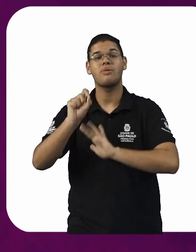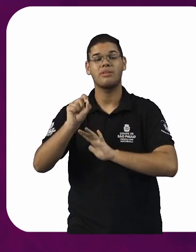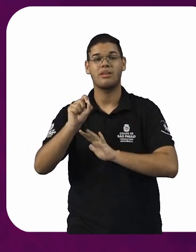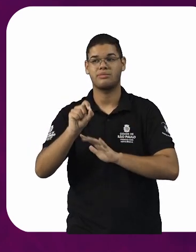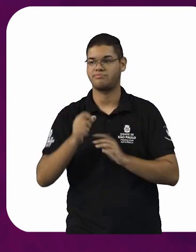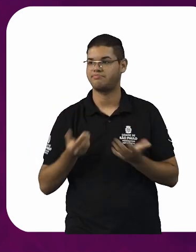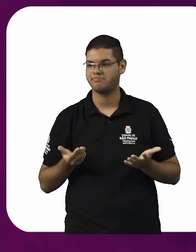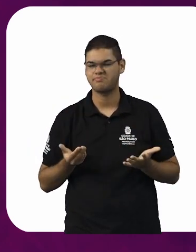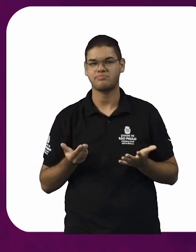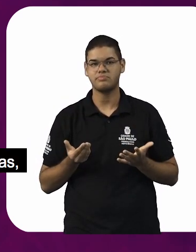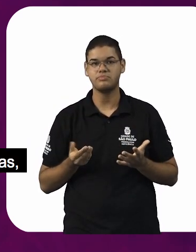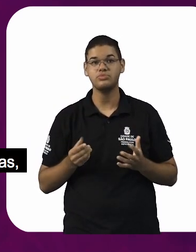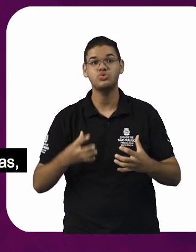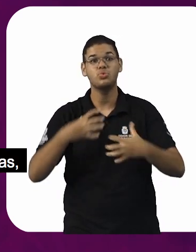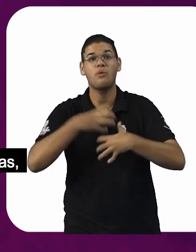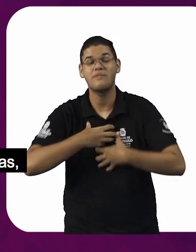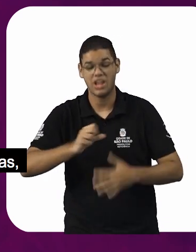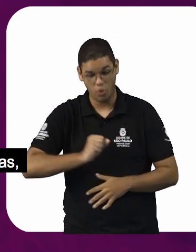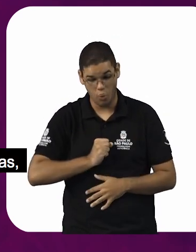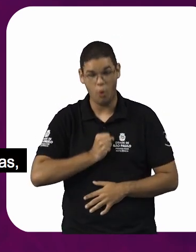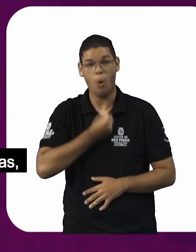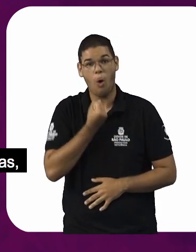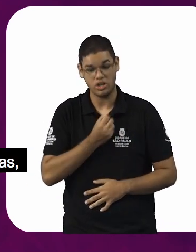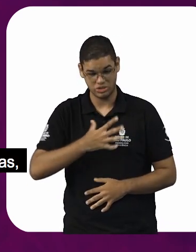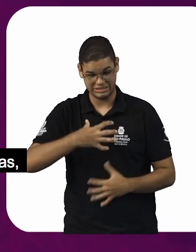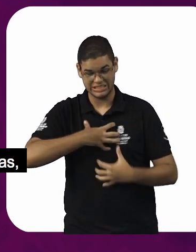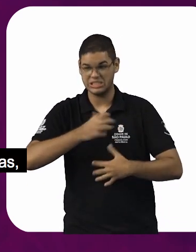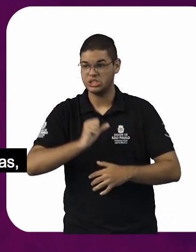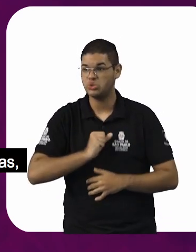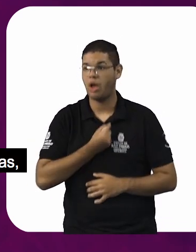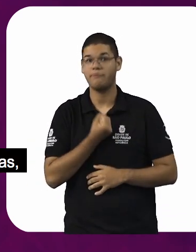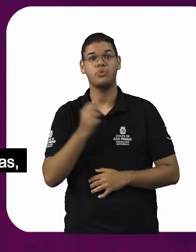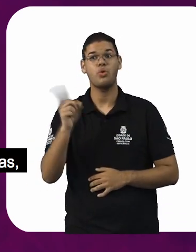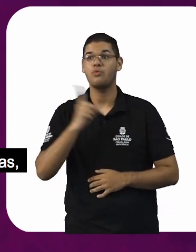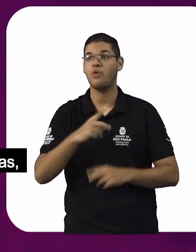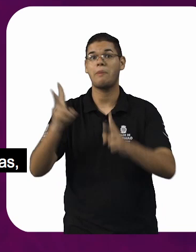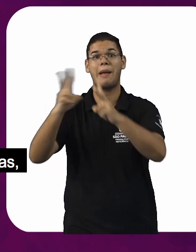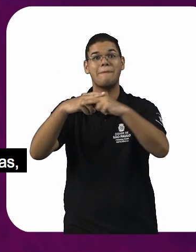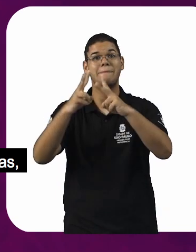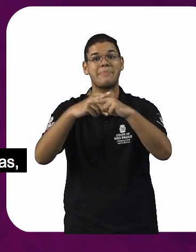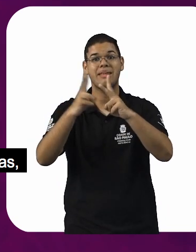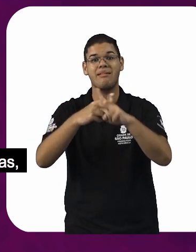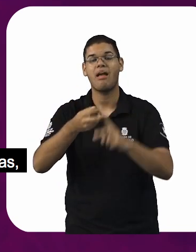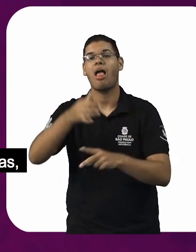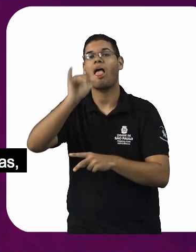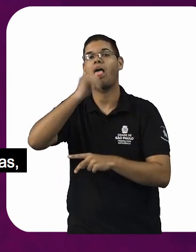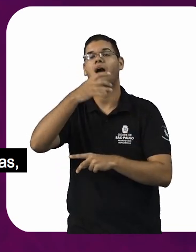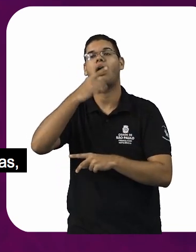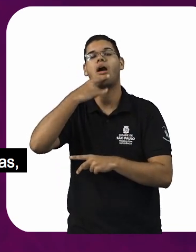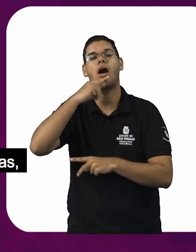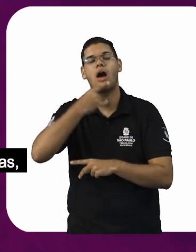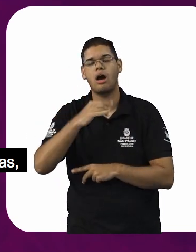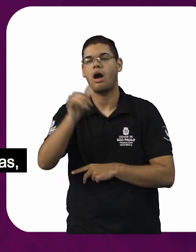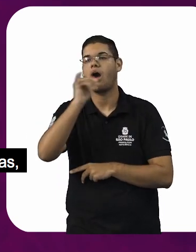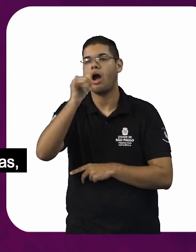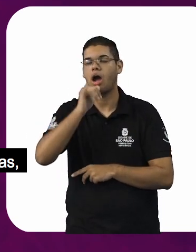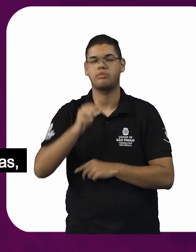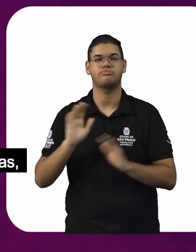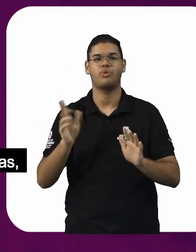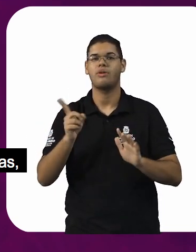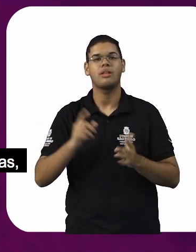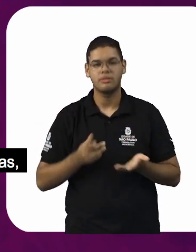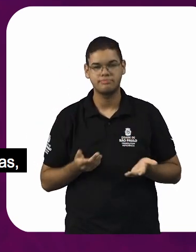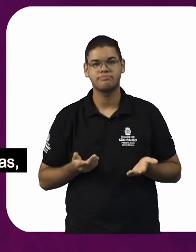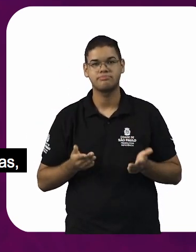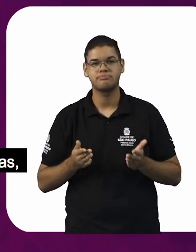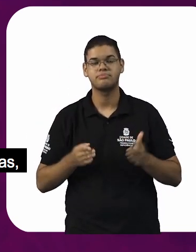por conta de ódio. Não foi uma briga de bar, não foi uma disputa por conta de ponto de drogas,